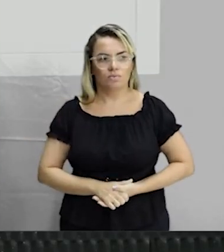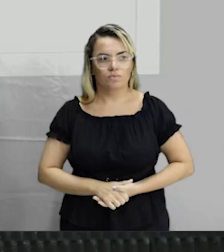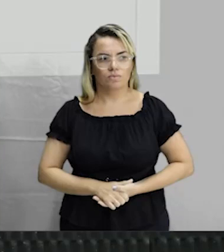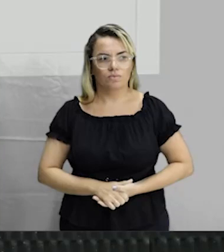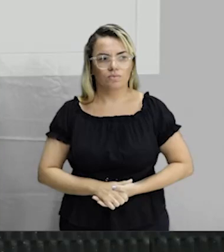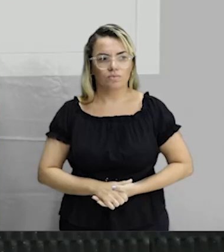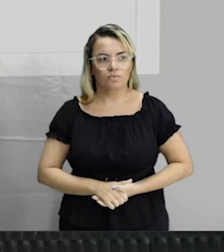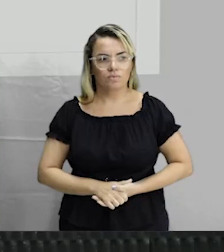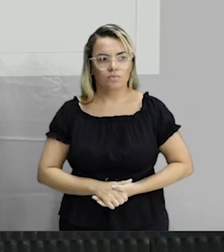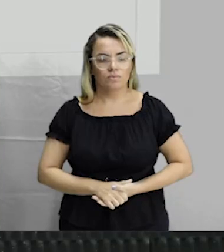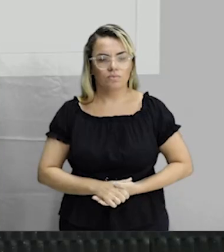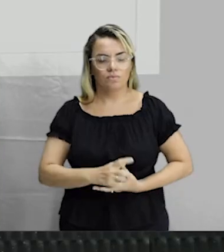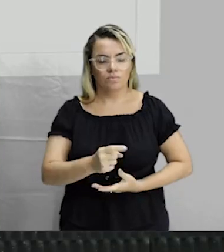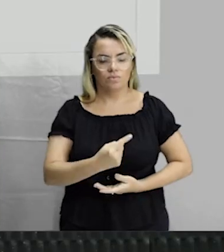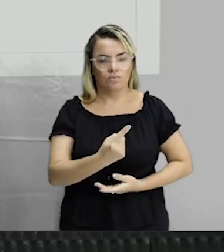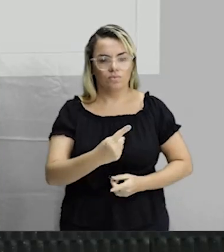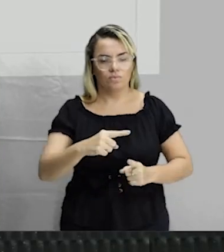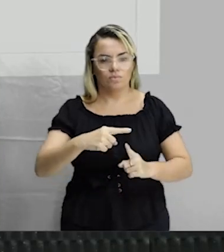esse 1 mais i